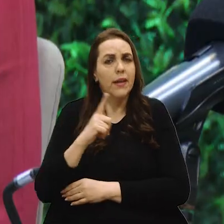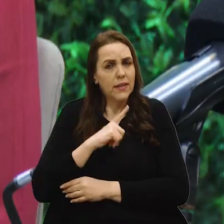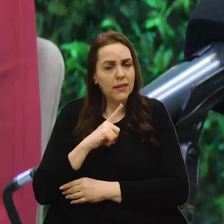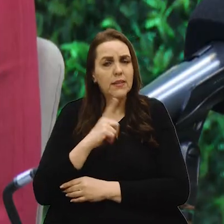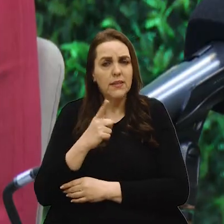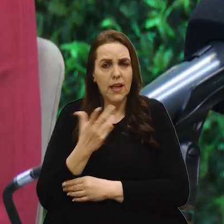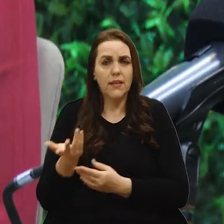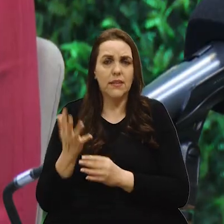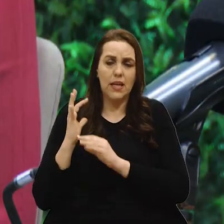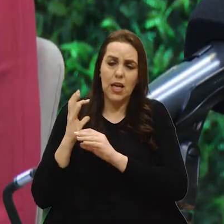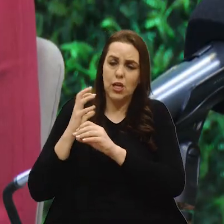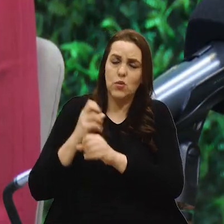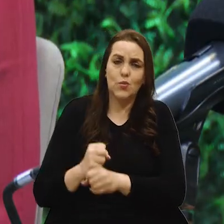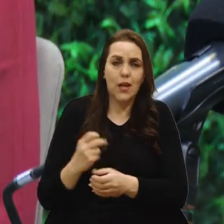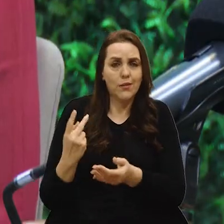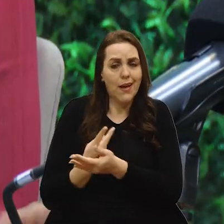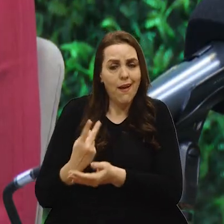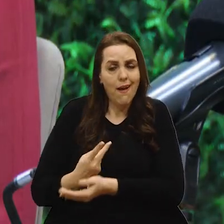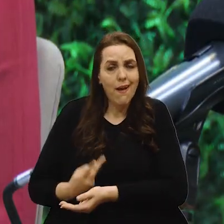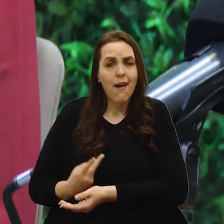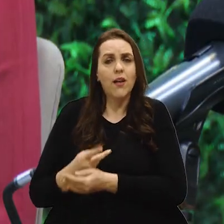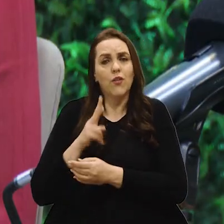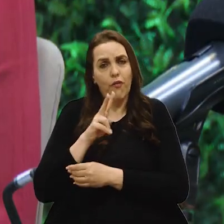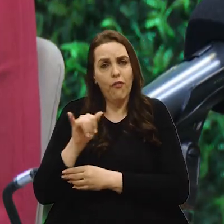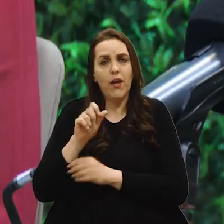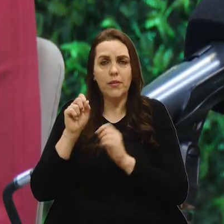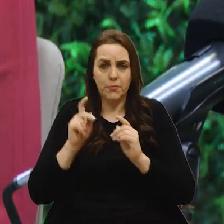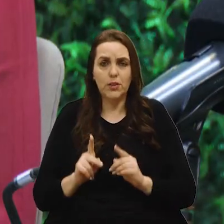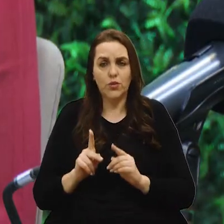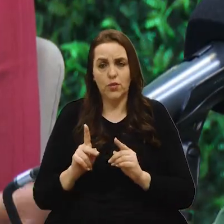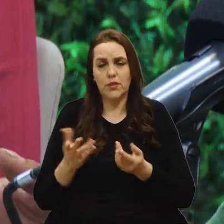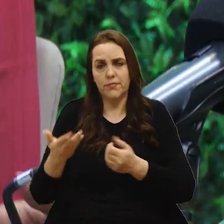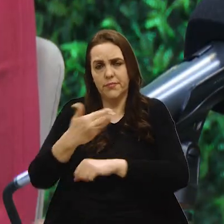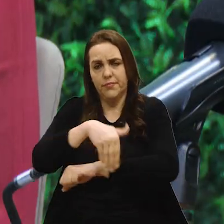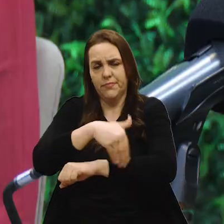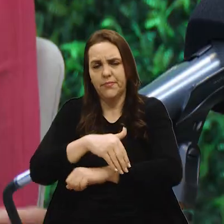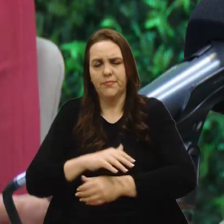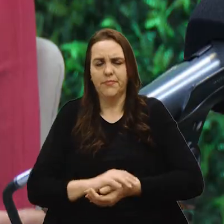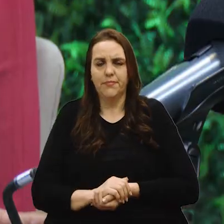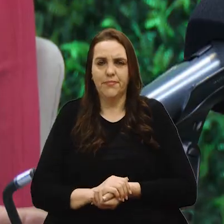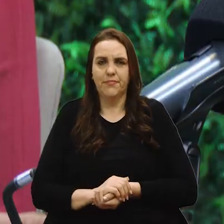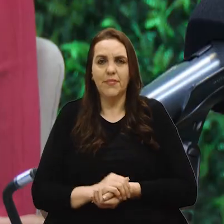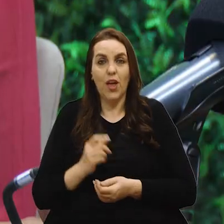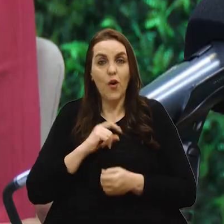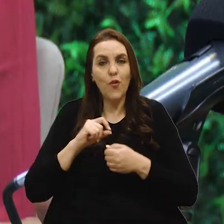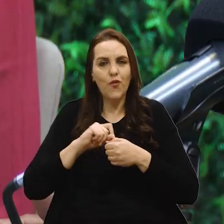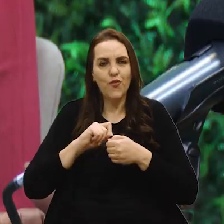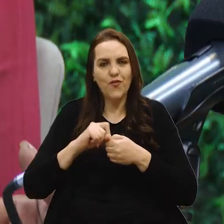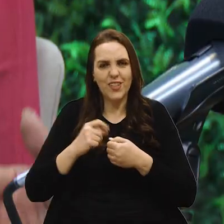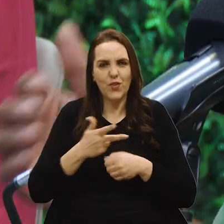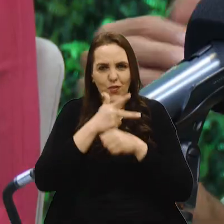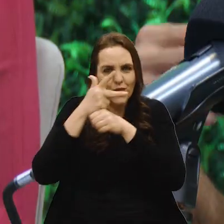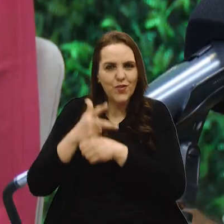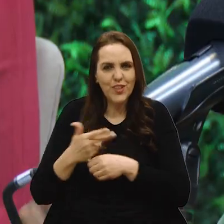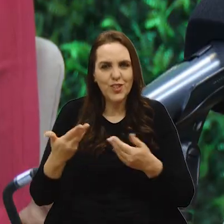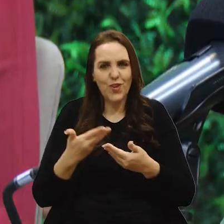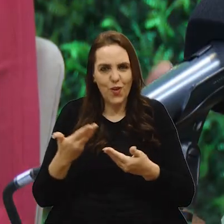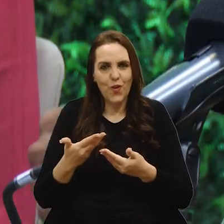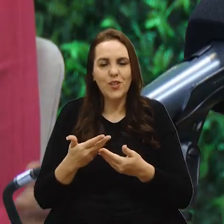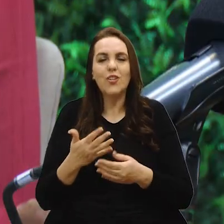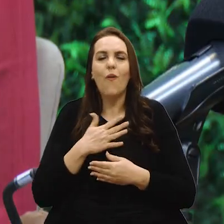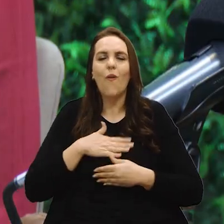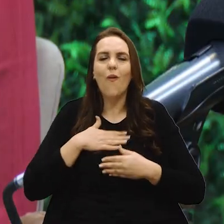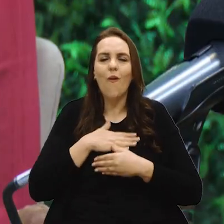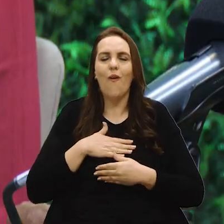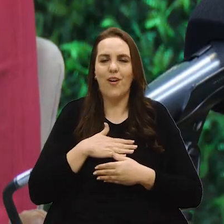e são muitos resultados errados para levar as pessoas, né? Eu fiz um vídeo hoje, assim, eu gosto de fazer porque eu me